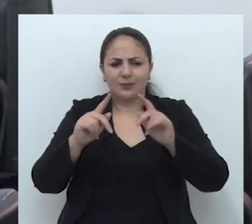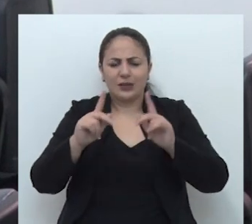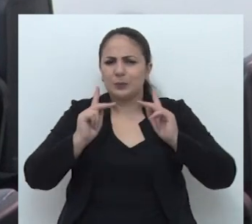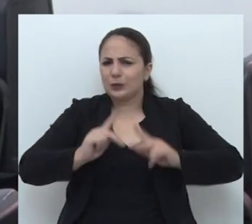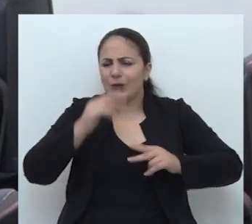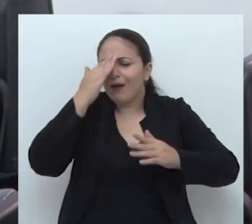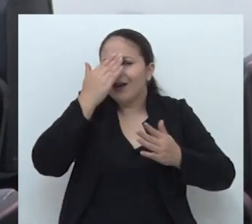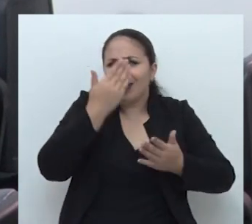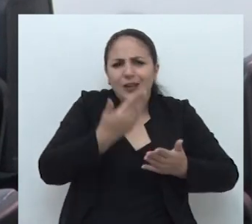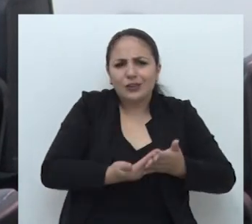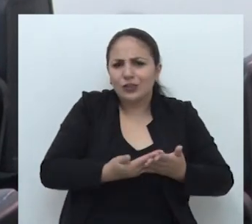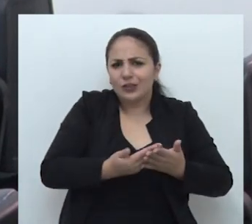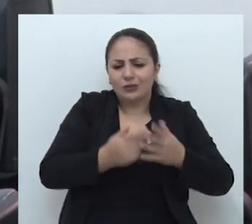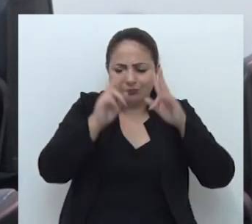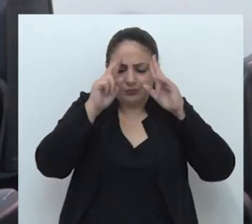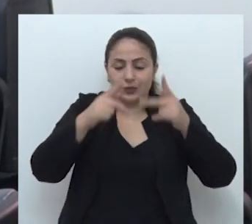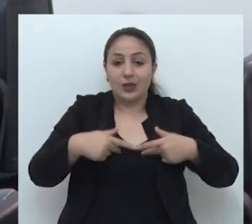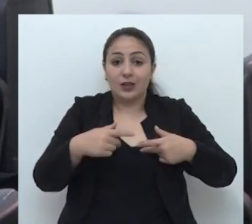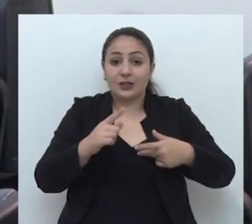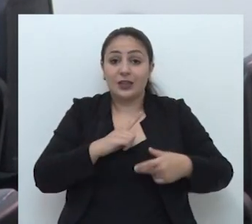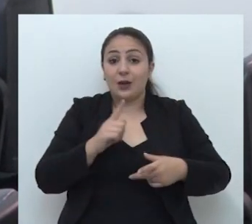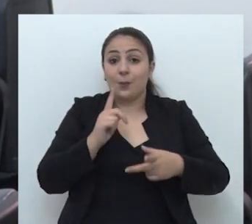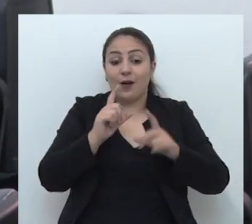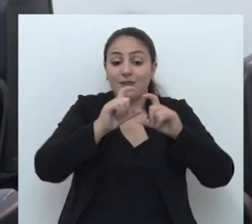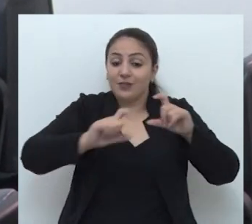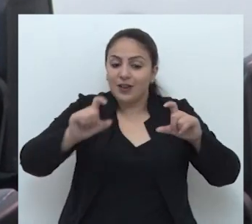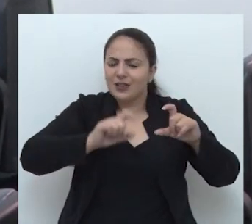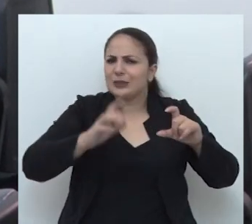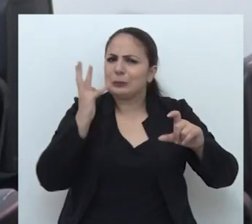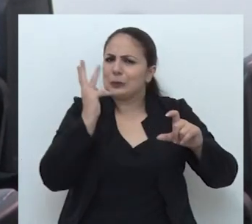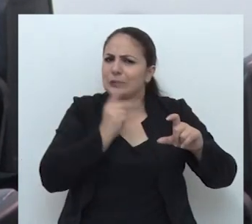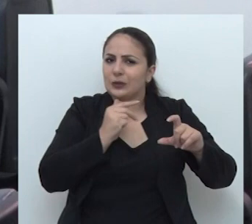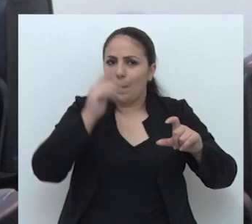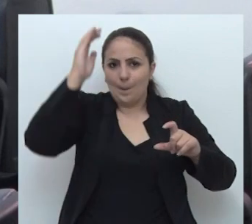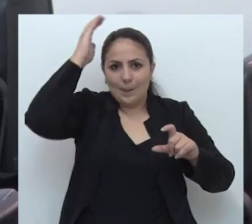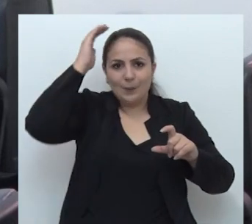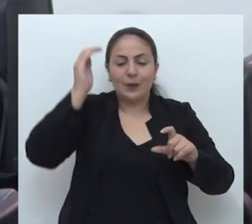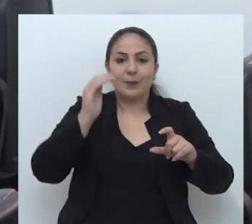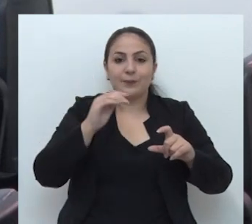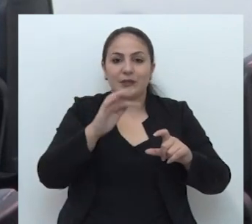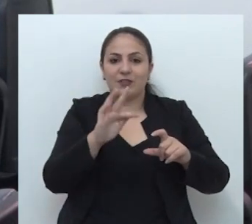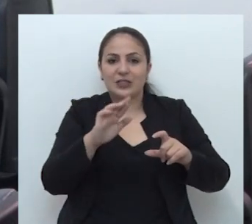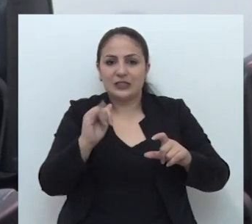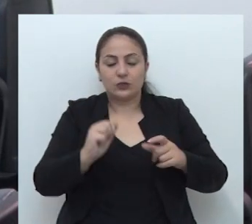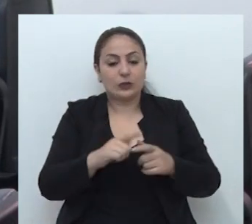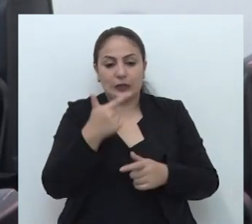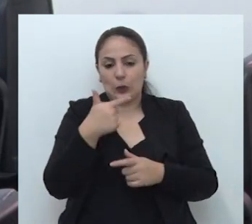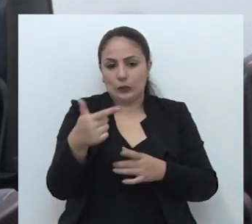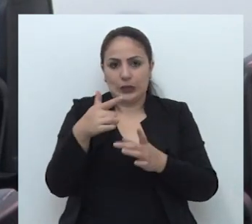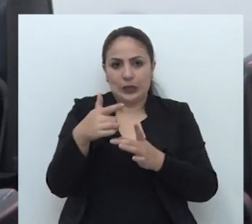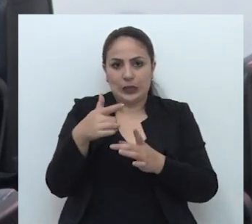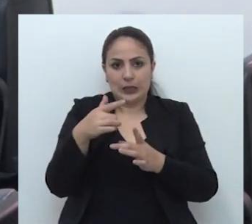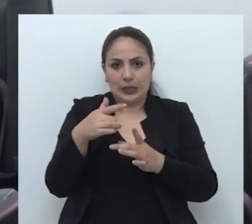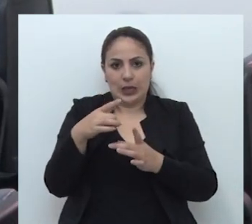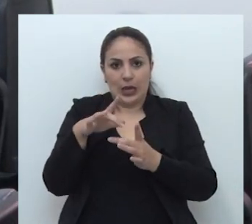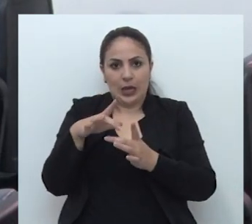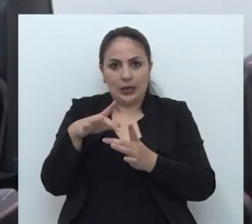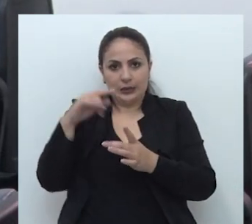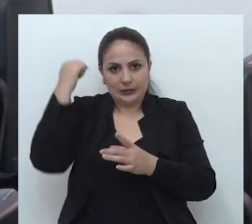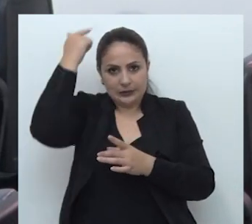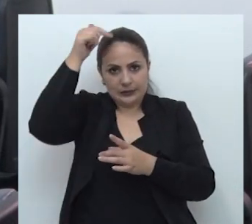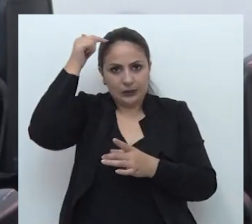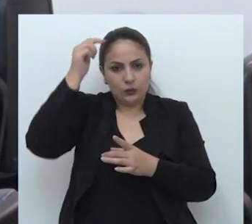né? E eu tenho uma frase muito bonita do Papa Francisco que ele diz assim: não há santo sem passado, né, e nem pecador sem